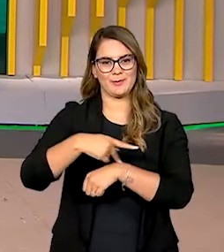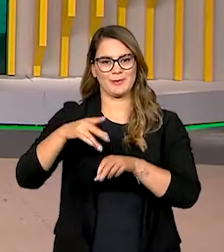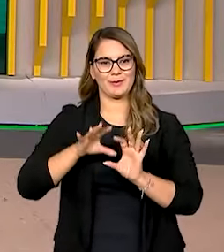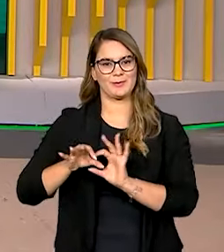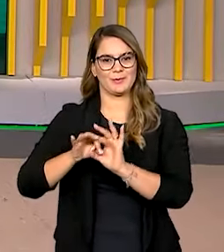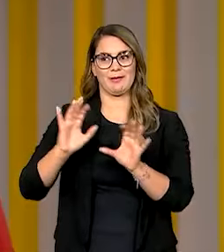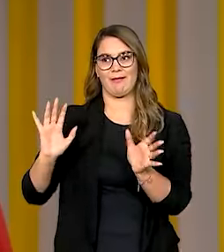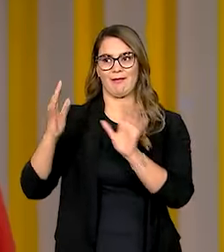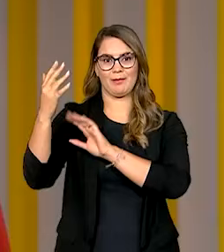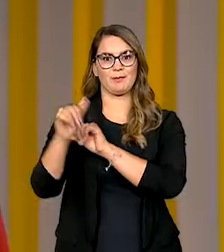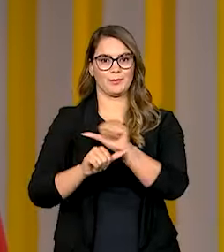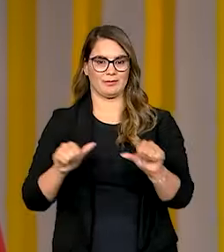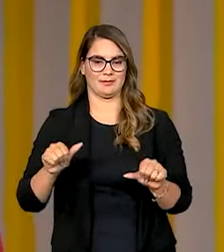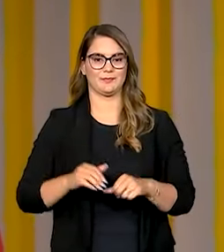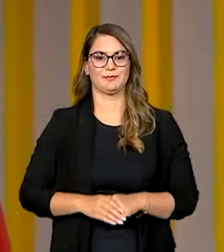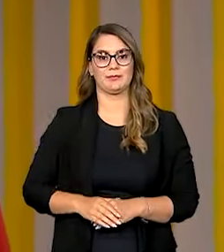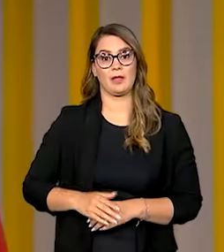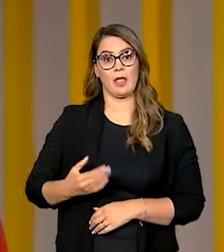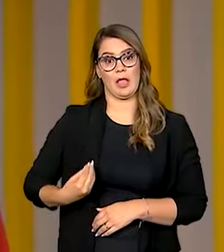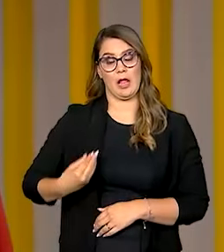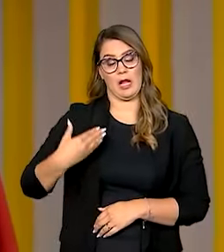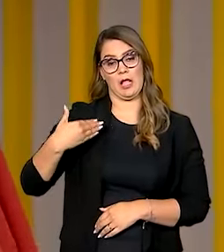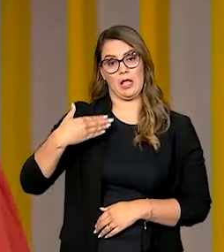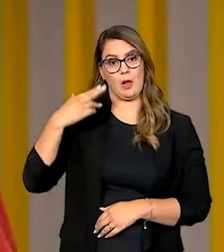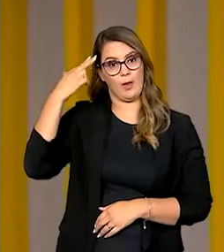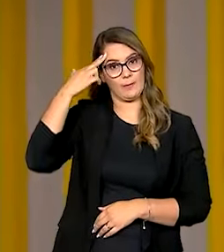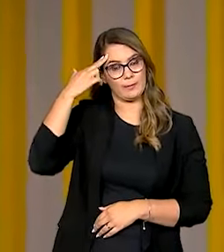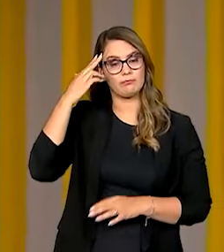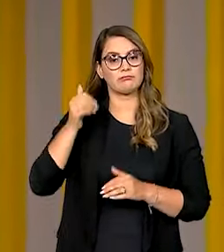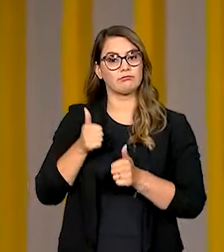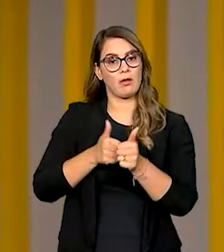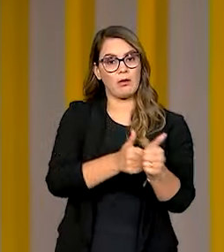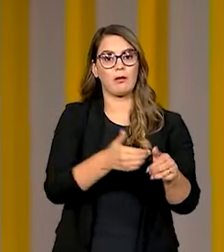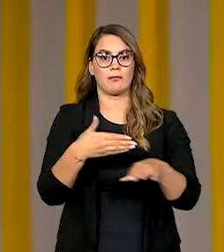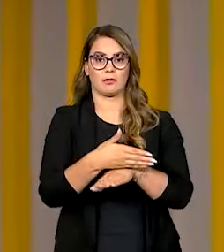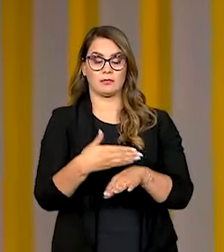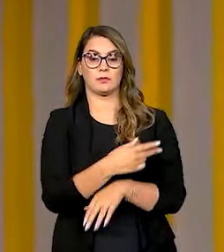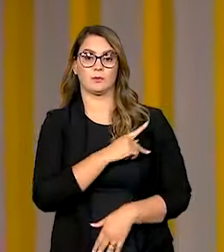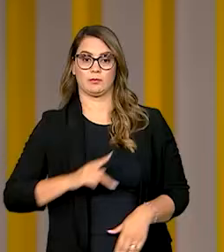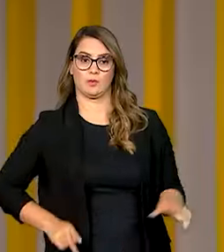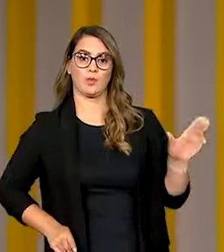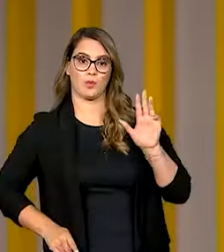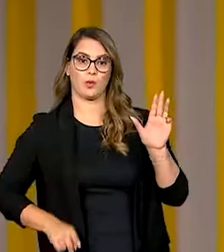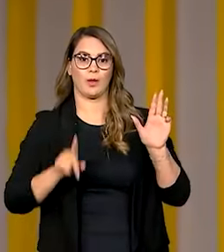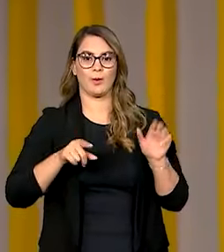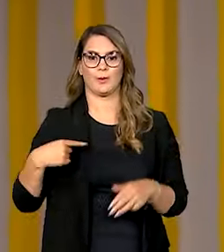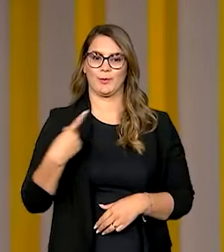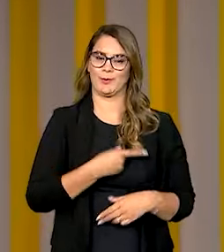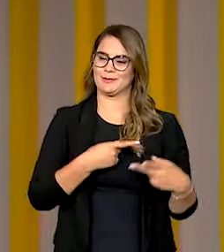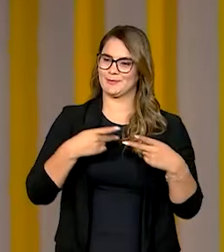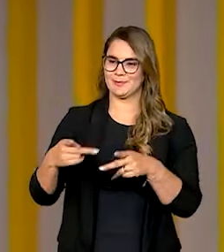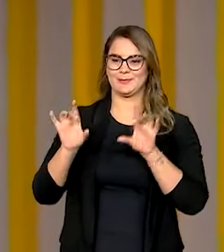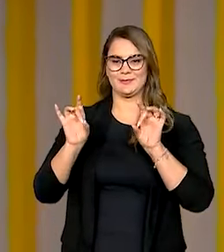Mudanças Climáticas. E quem está nos Emirados Árabes Unidos para acompanhar a participação do presidente no evento é o nosso